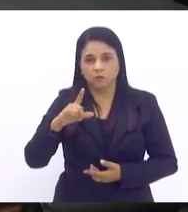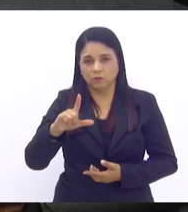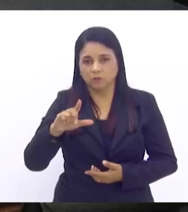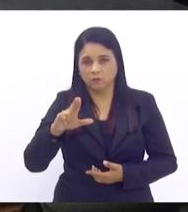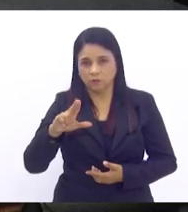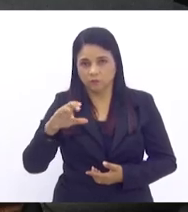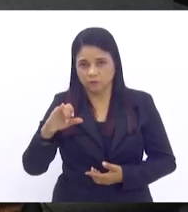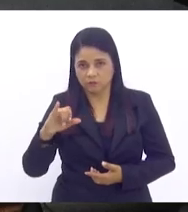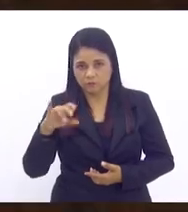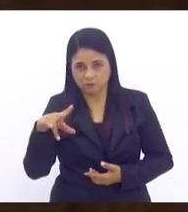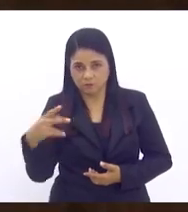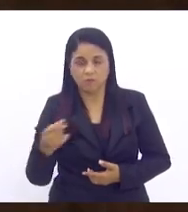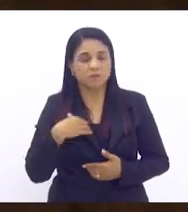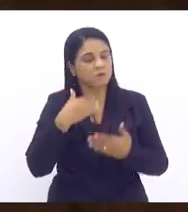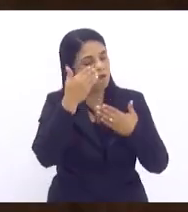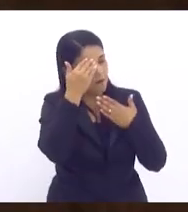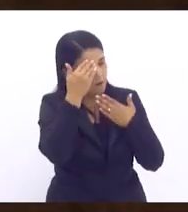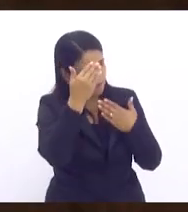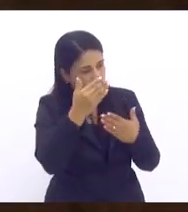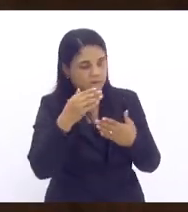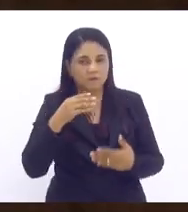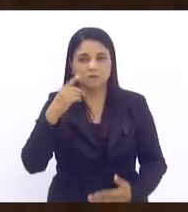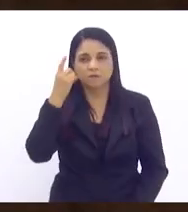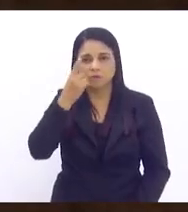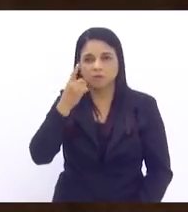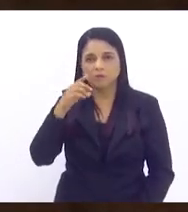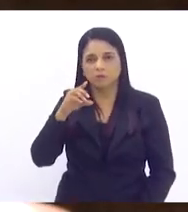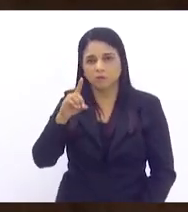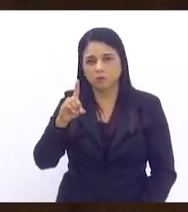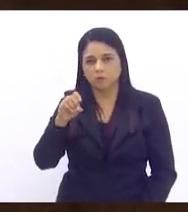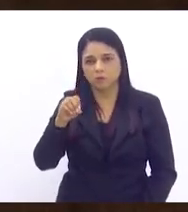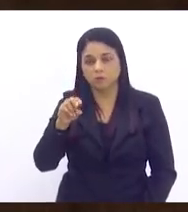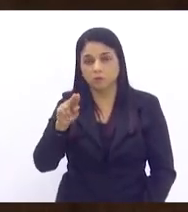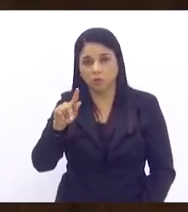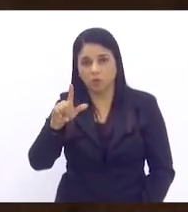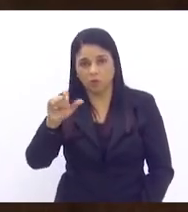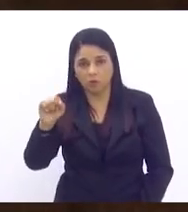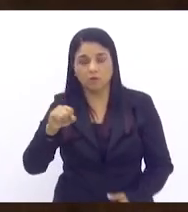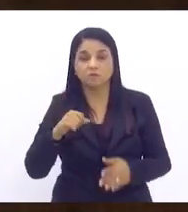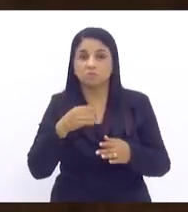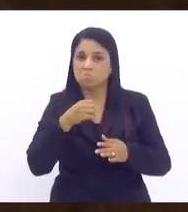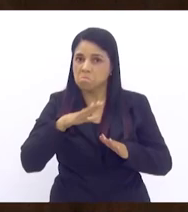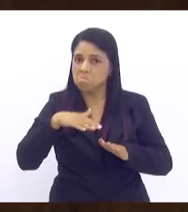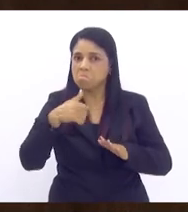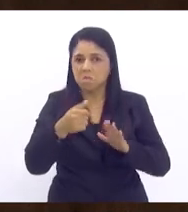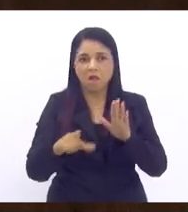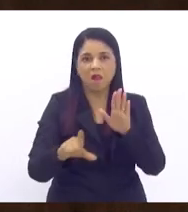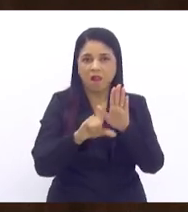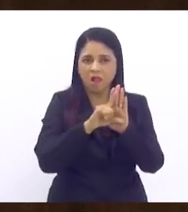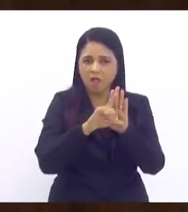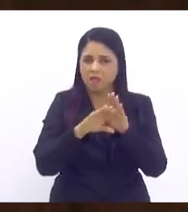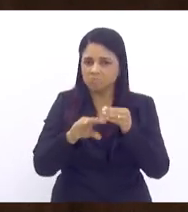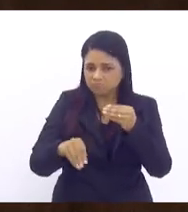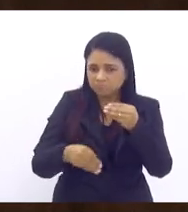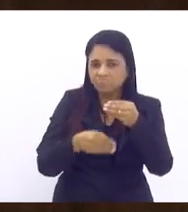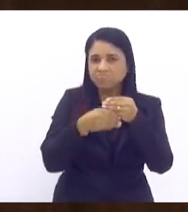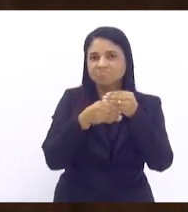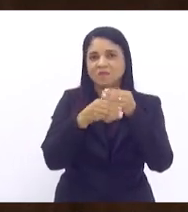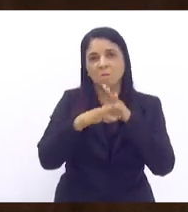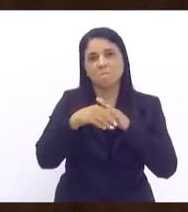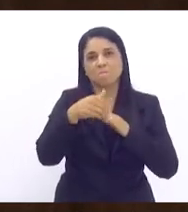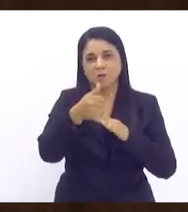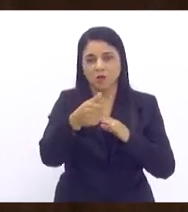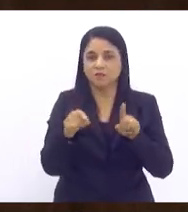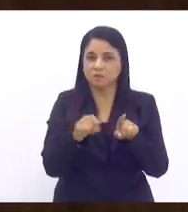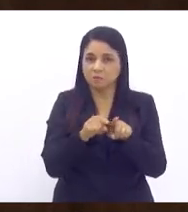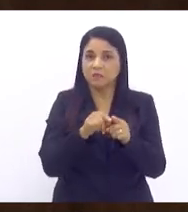agradecer ao deputado Douglas Ruas de aperfeiçoar a lei. Porque lá atrás, quando foi apresentada a lei, nós colocamos o dispositivo também das